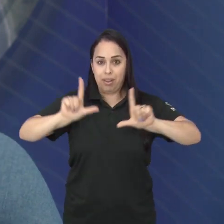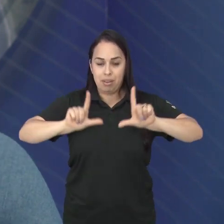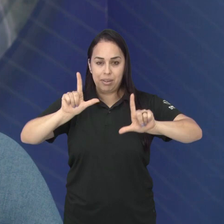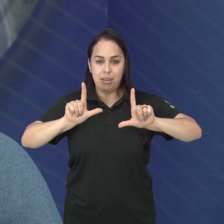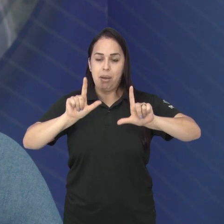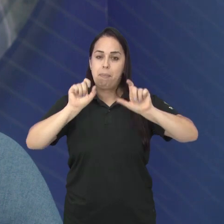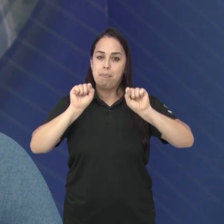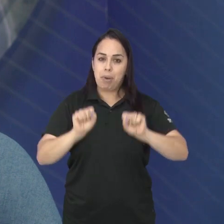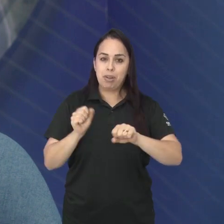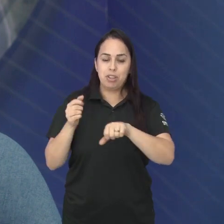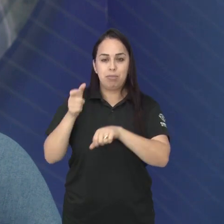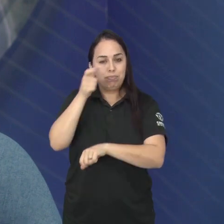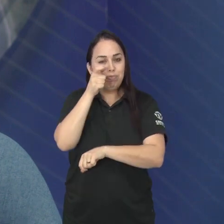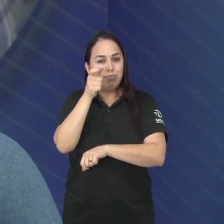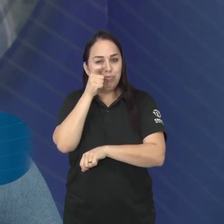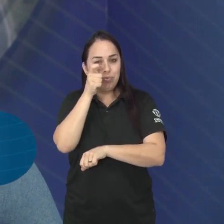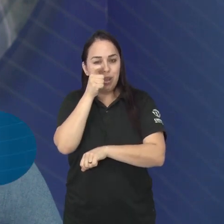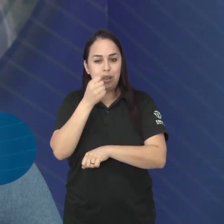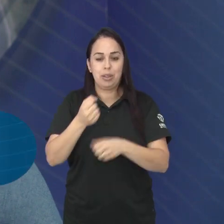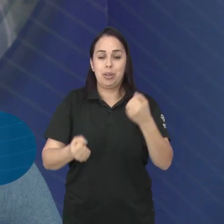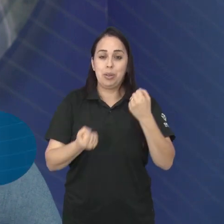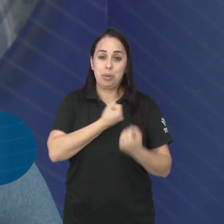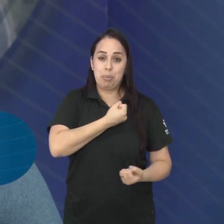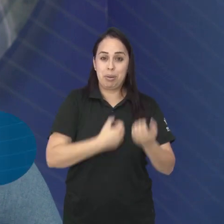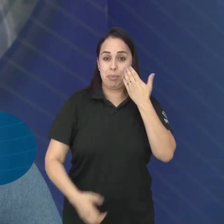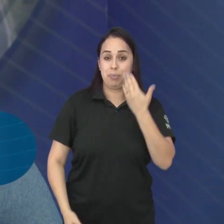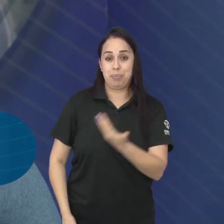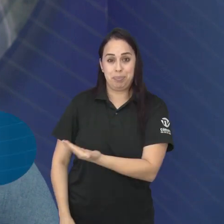São José dos Campos pode ser assistida pelo